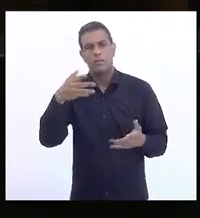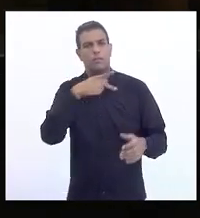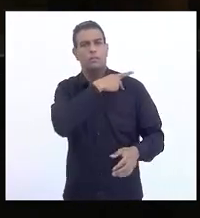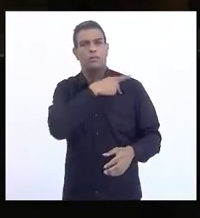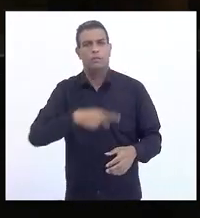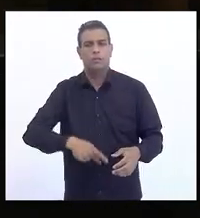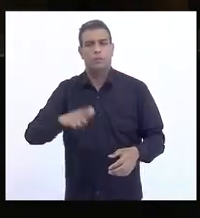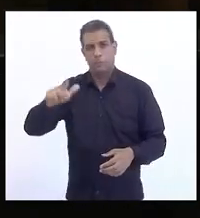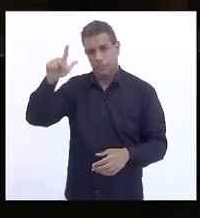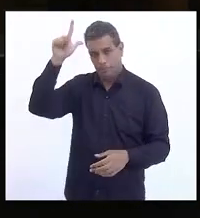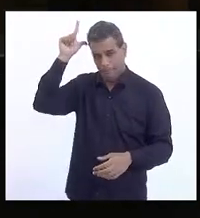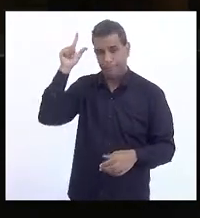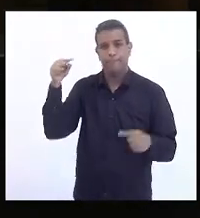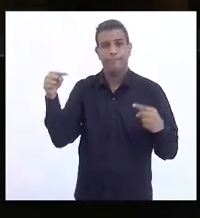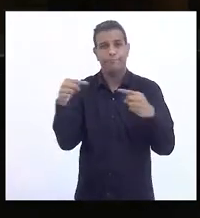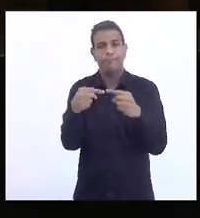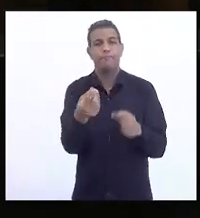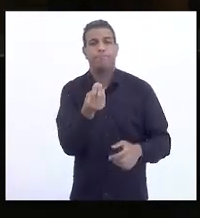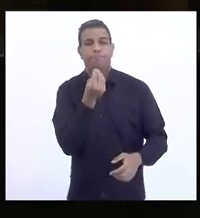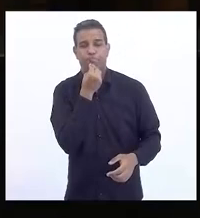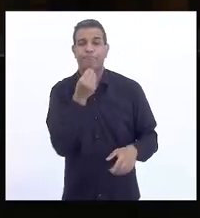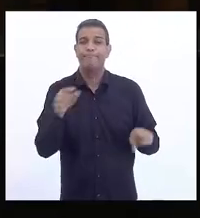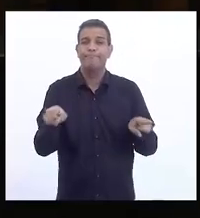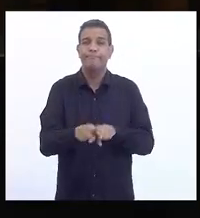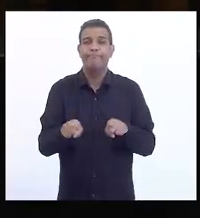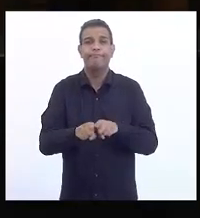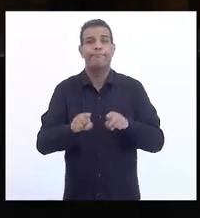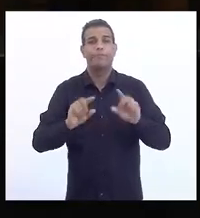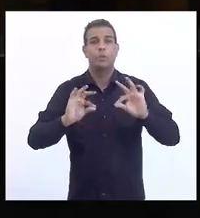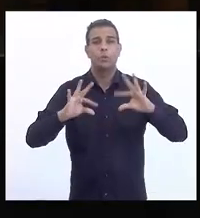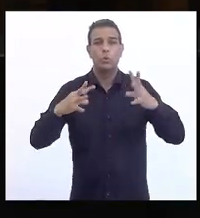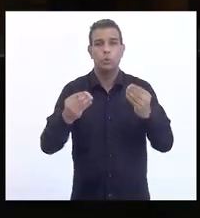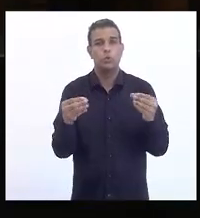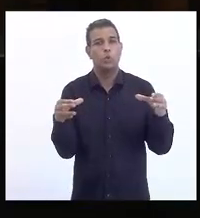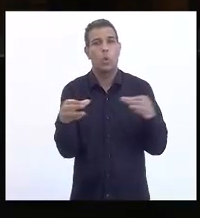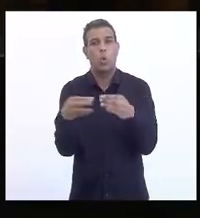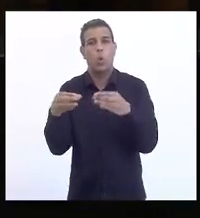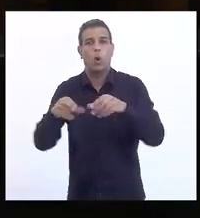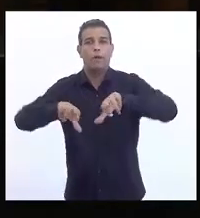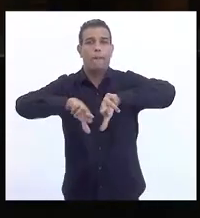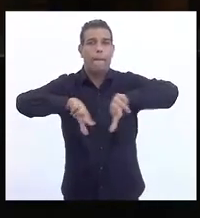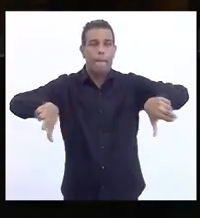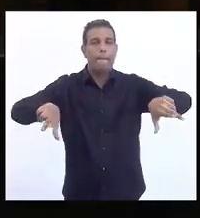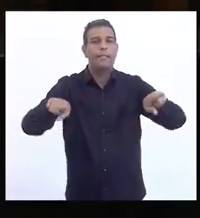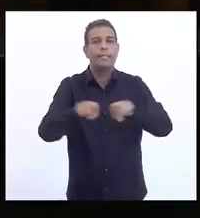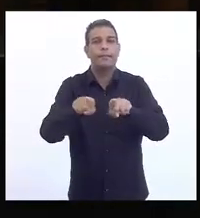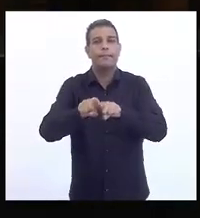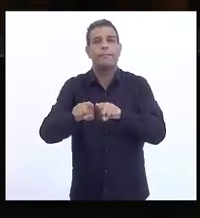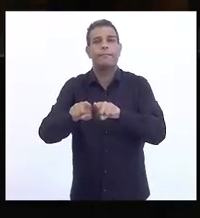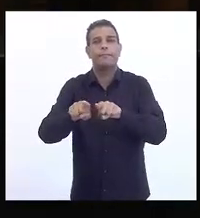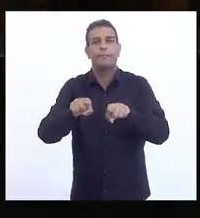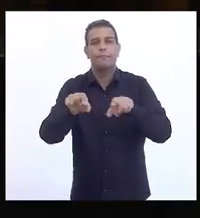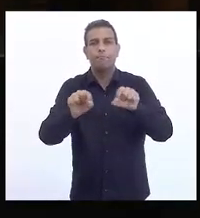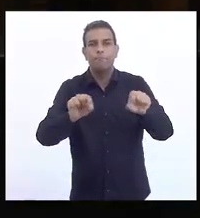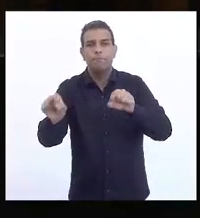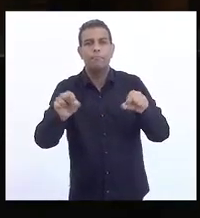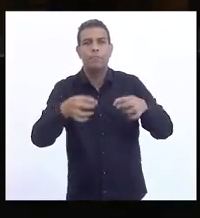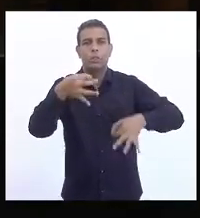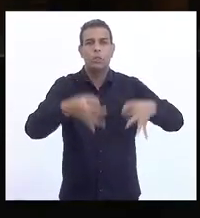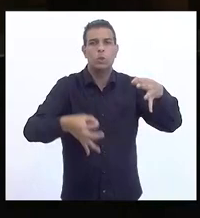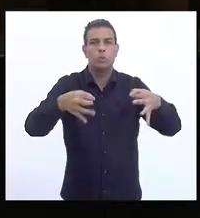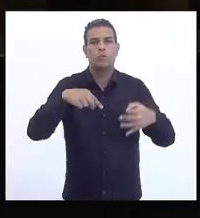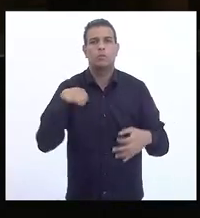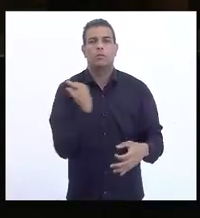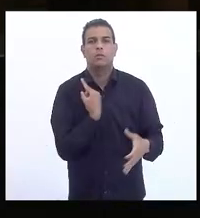Luiz Paulo e, óbvio, tem também os membros da Comissão de Orçamento e da Comissão de Tributação. Eu, que não